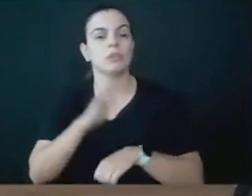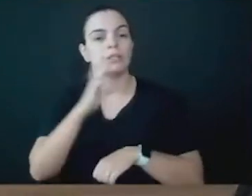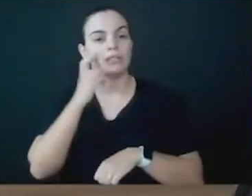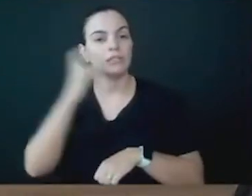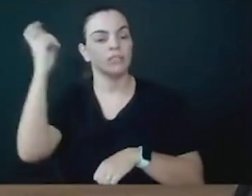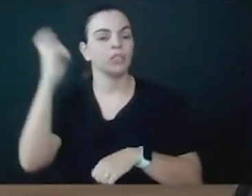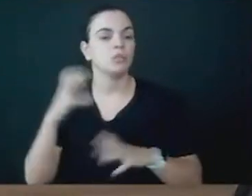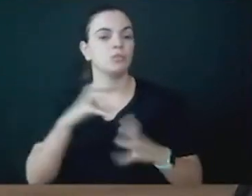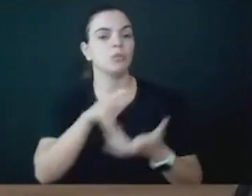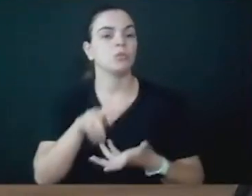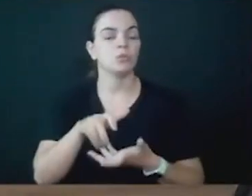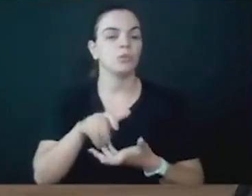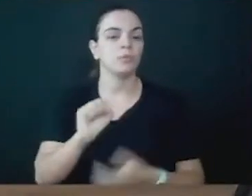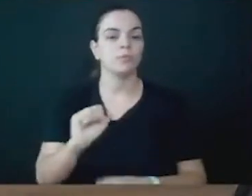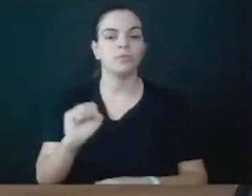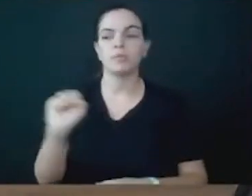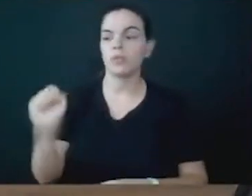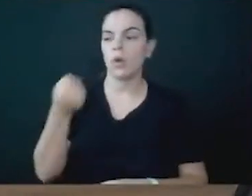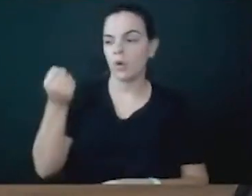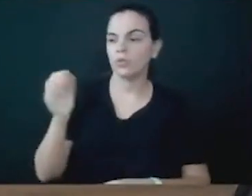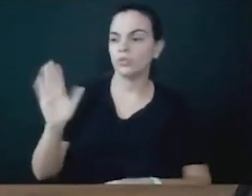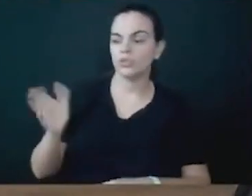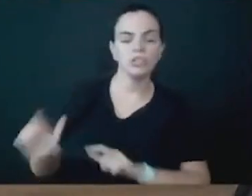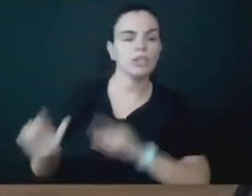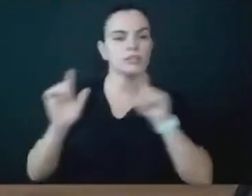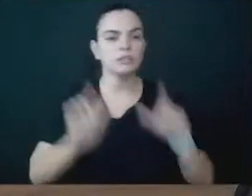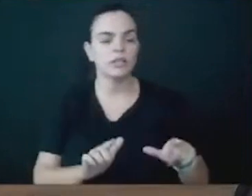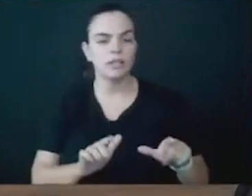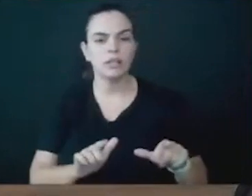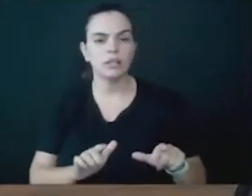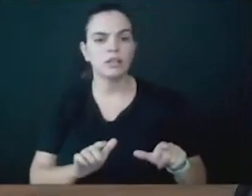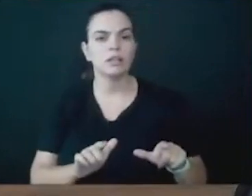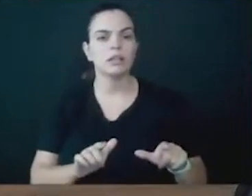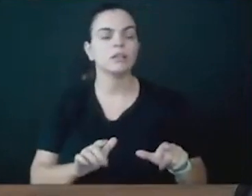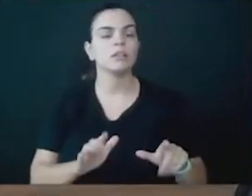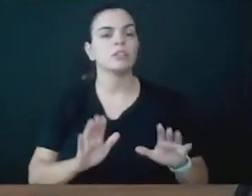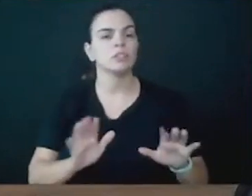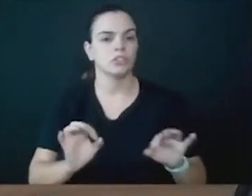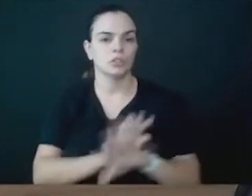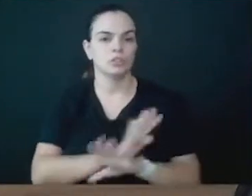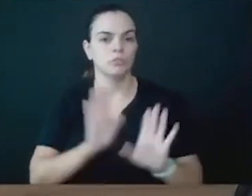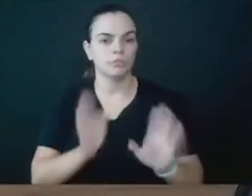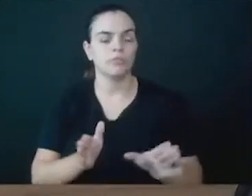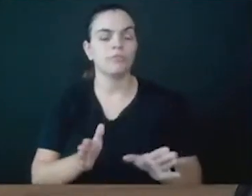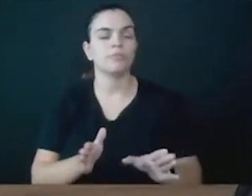sei se tem aí quais são esses serviços que foram entregues ou esses 2 que estão